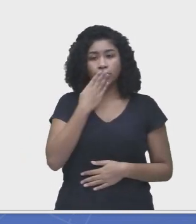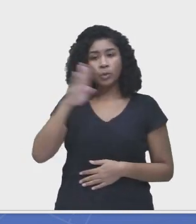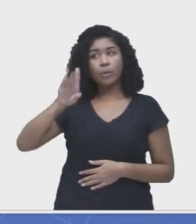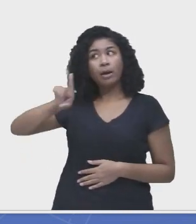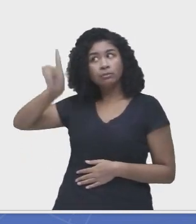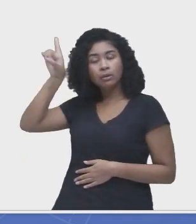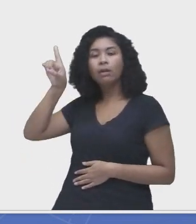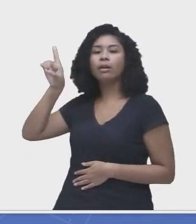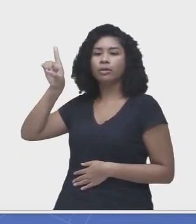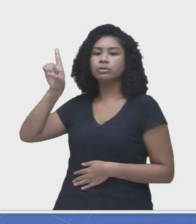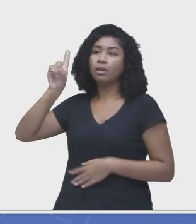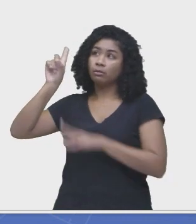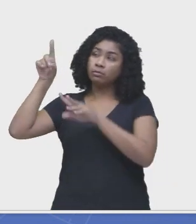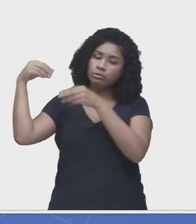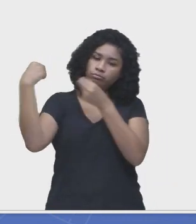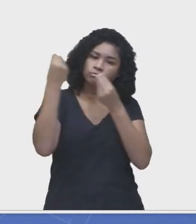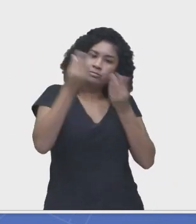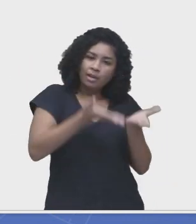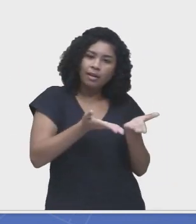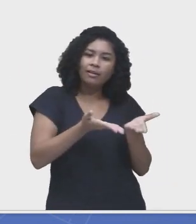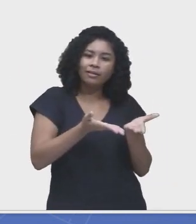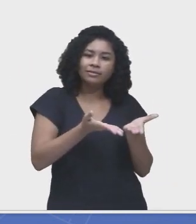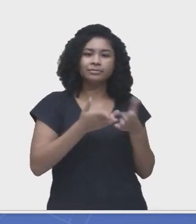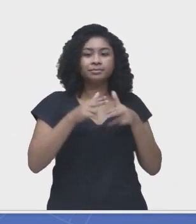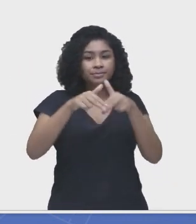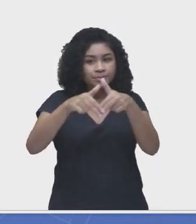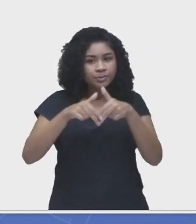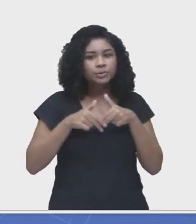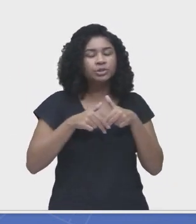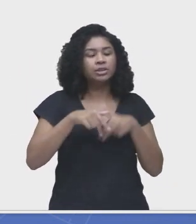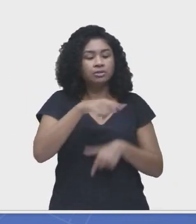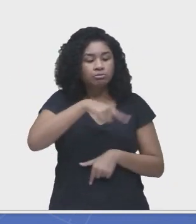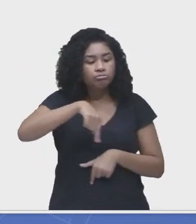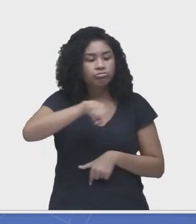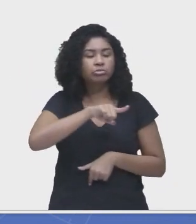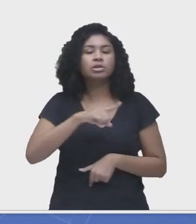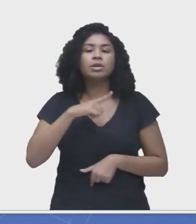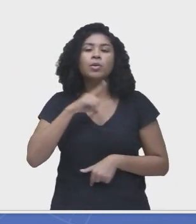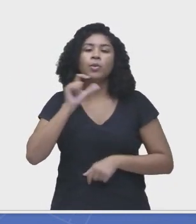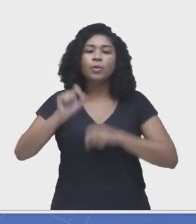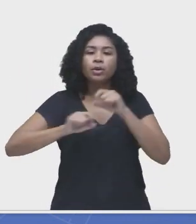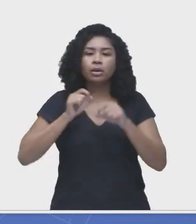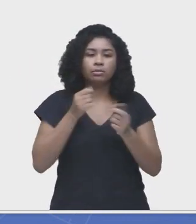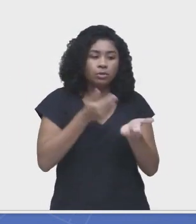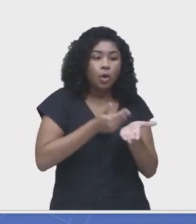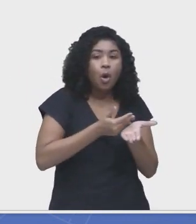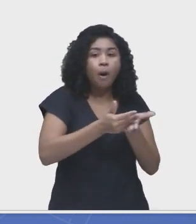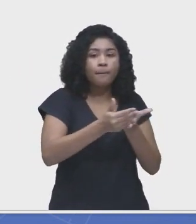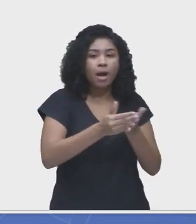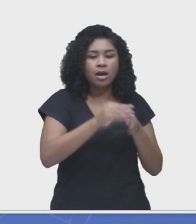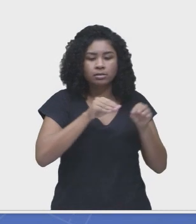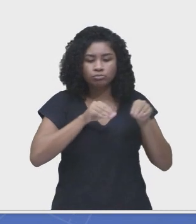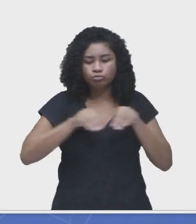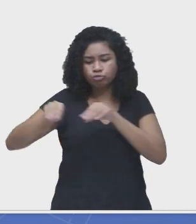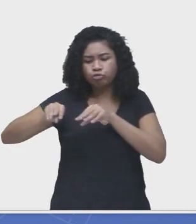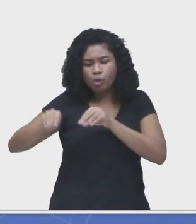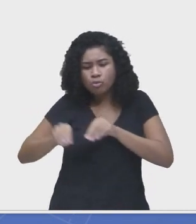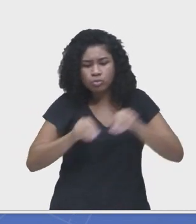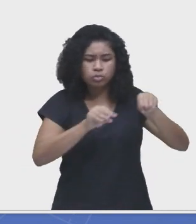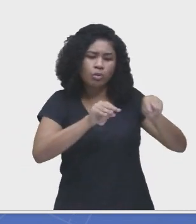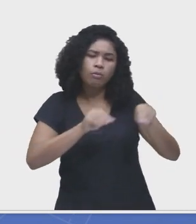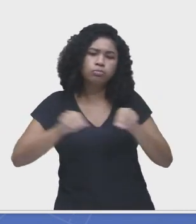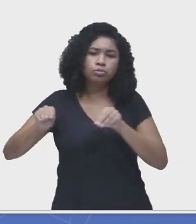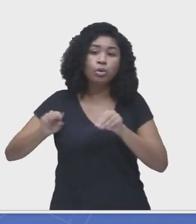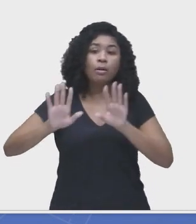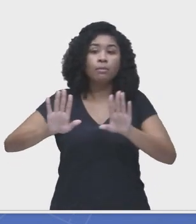ali uma herança. Então por aí já dá para saber que os hebreus, eles começam nômades, mas em determinado momento eles